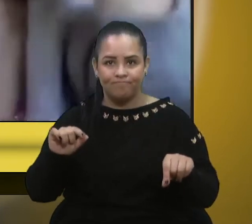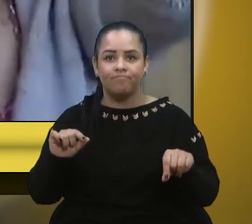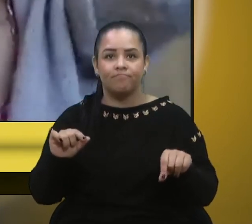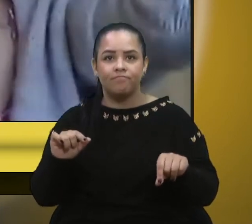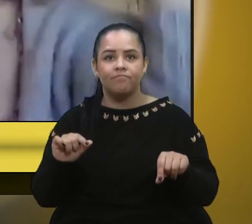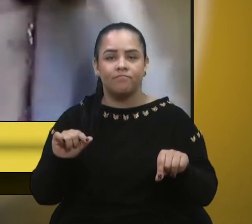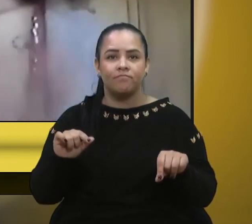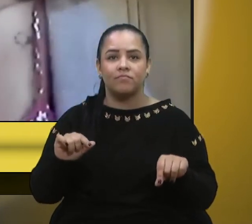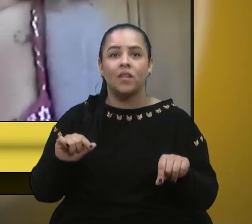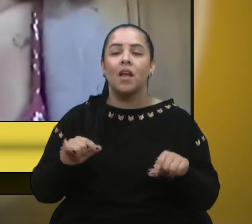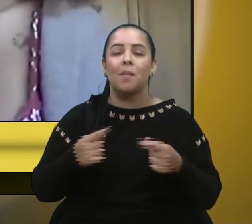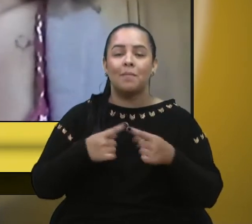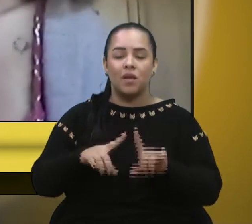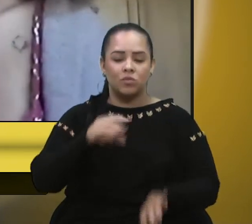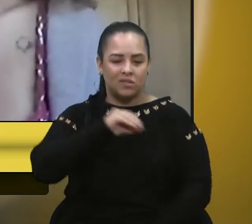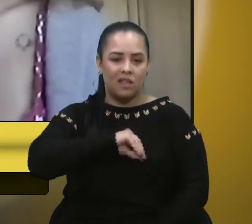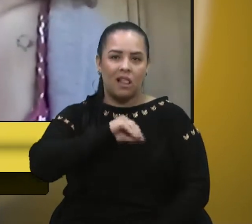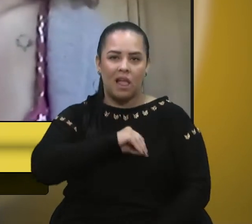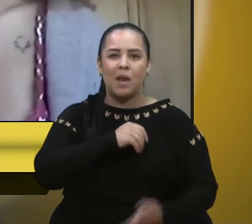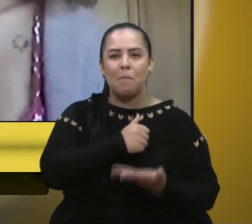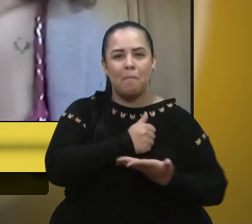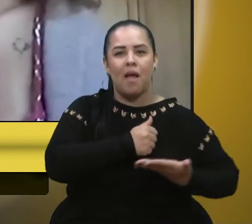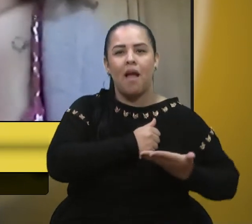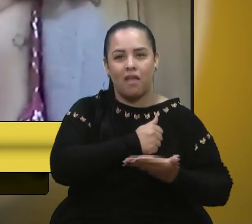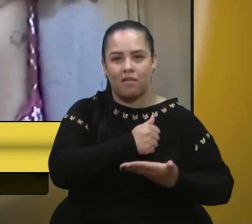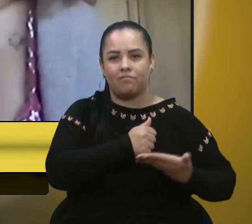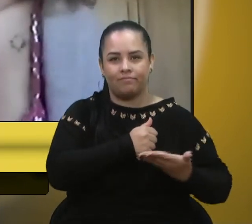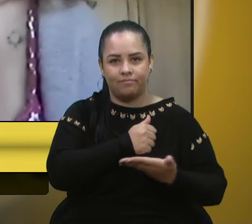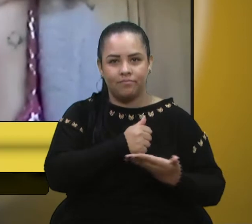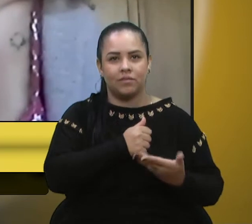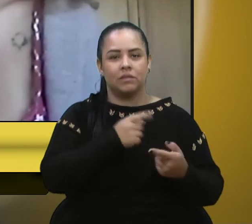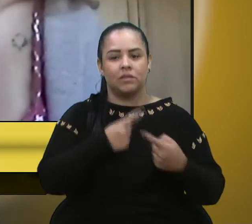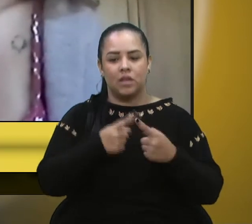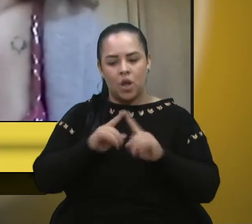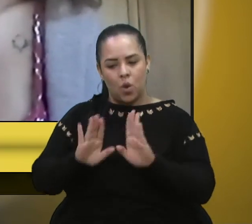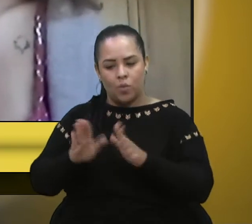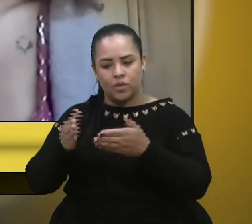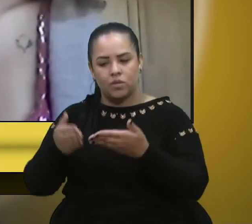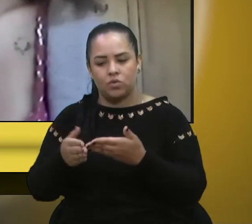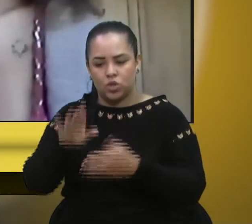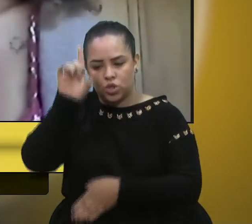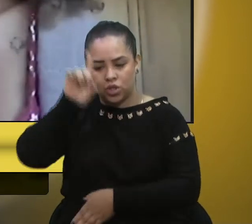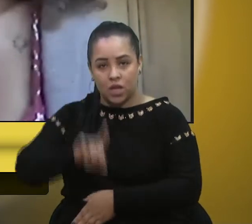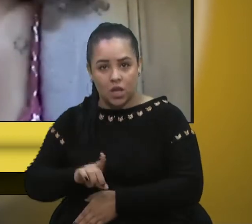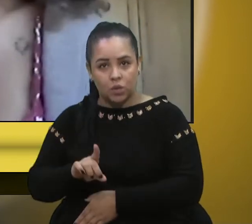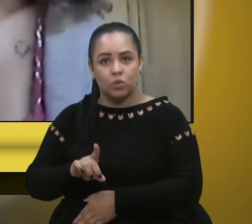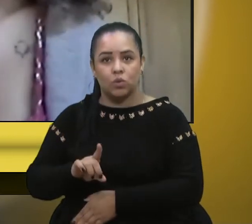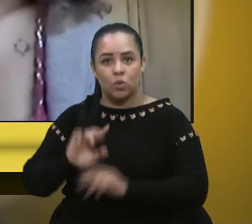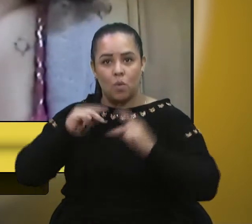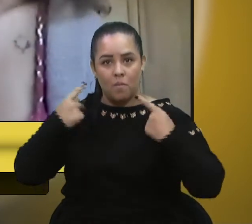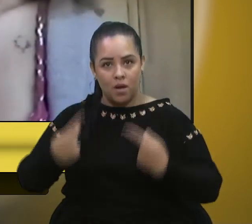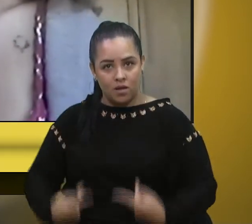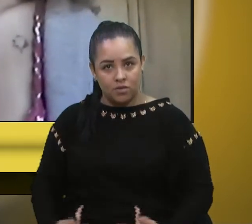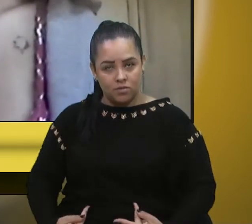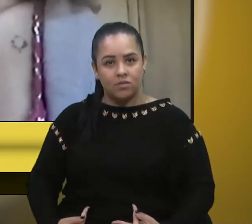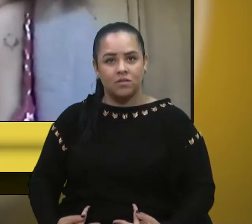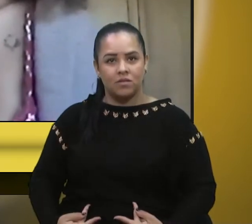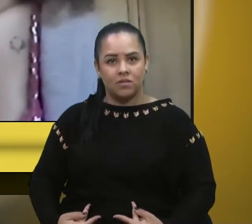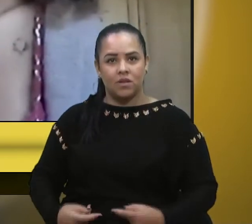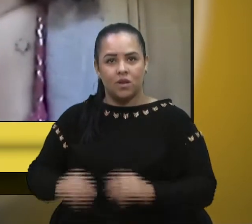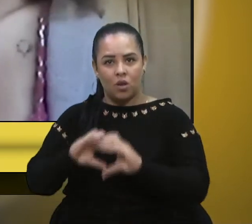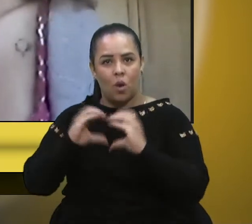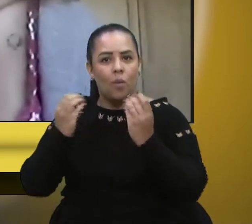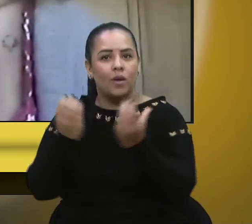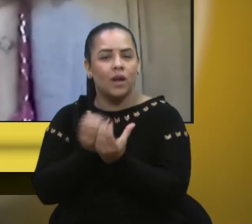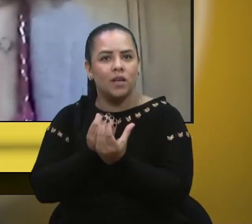básica se tornou tão importante que a Comissão de Direitos Humanos e Cidadania comprou essa pauta e